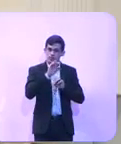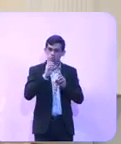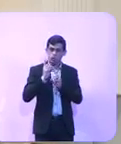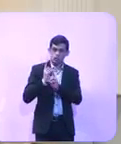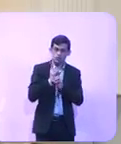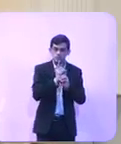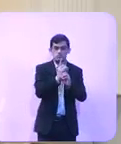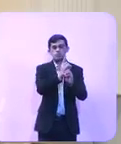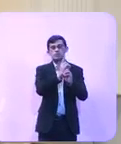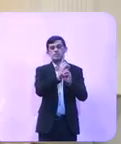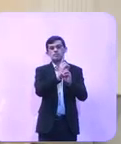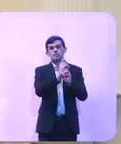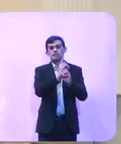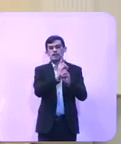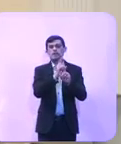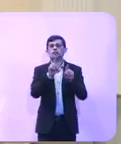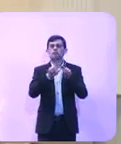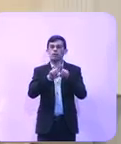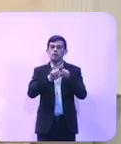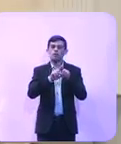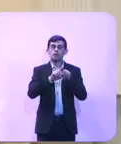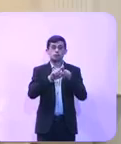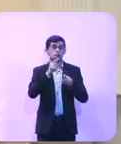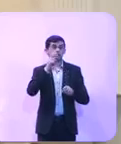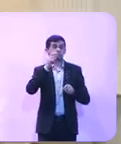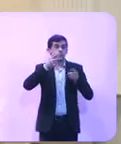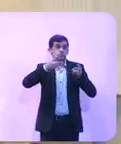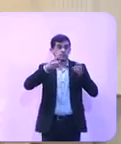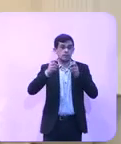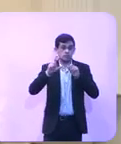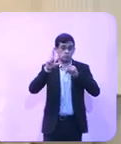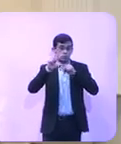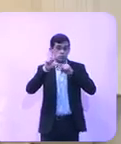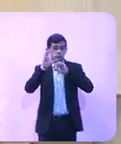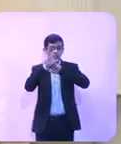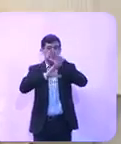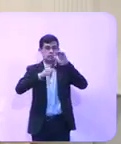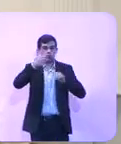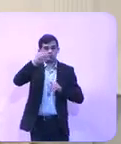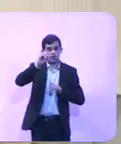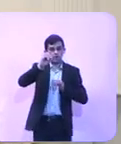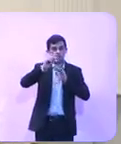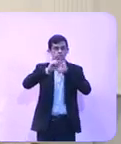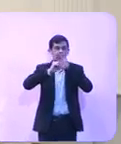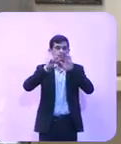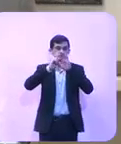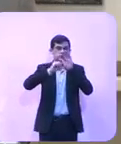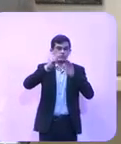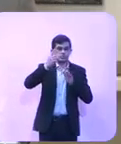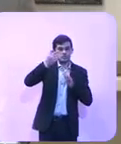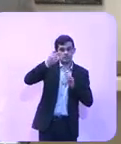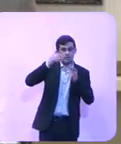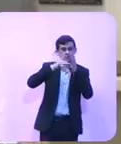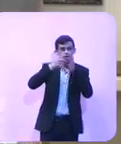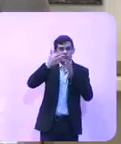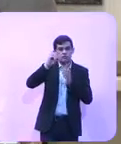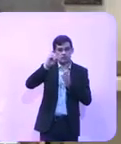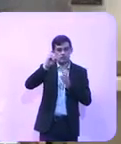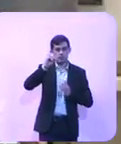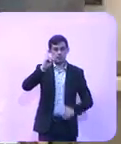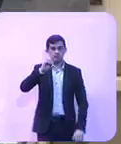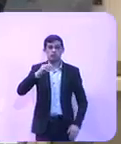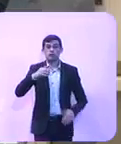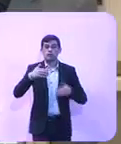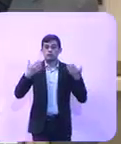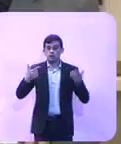aos seus discípulos e o que eles constataram, lá em Lucas 10, versículos 17 a 20. E então os